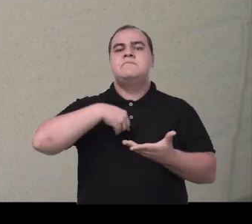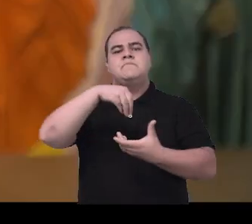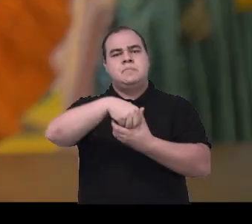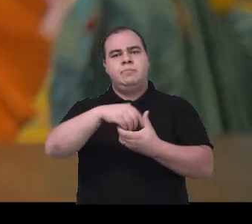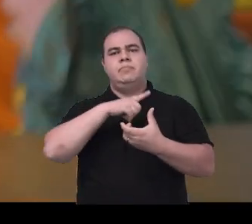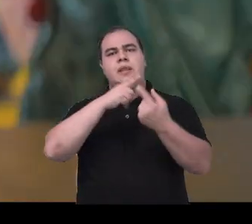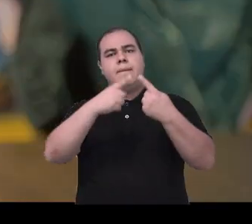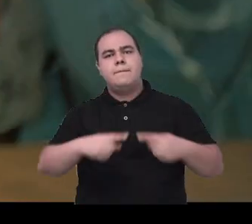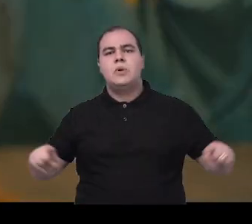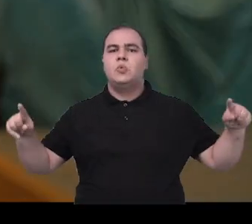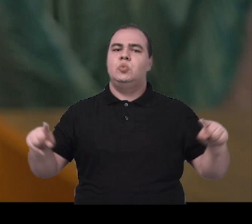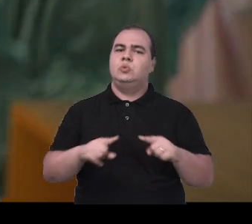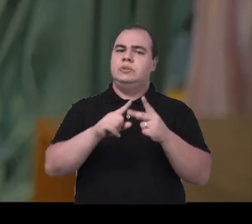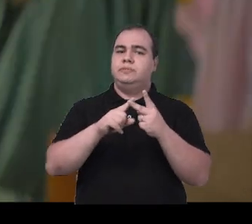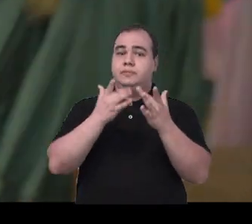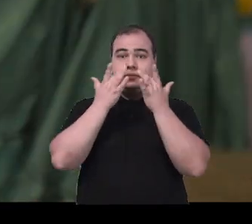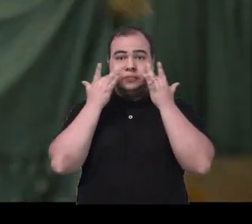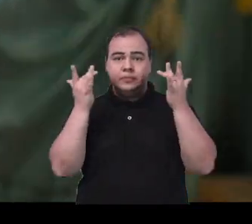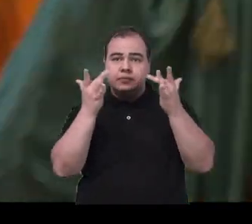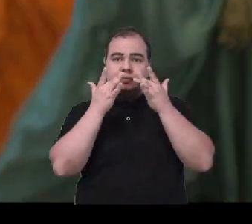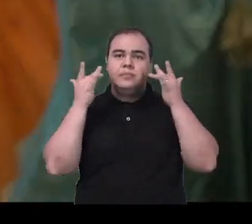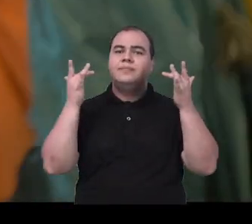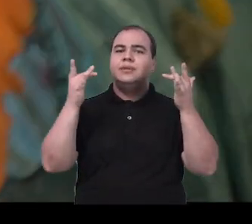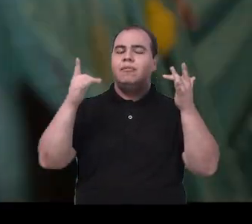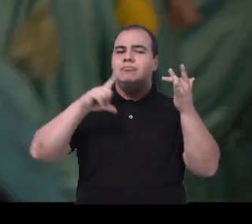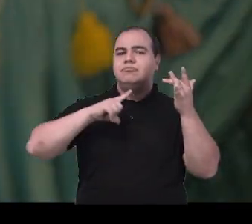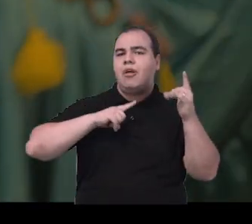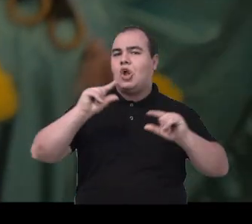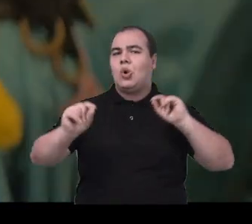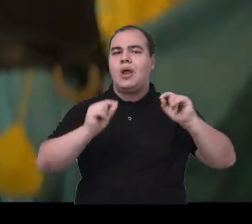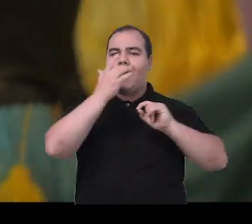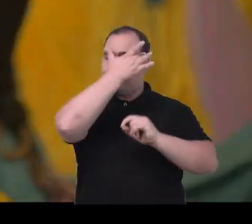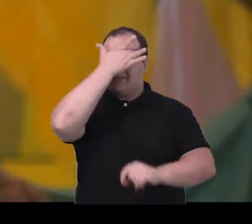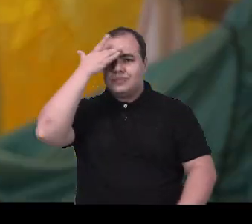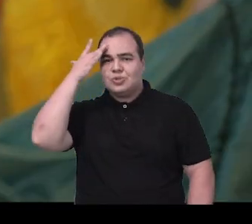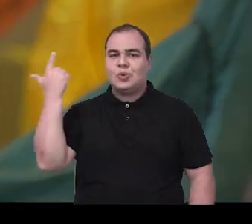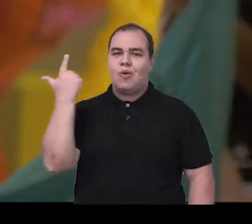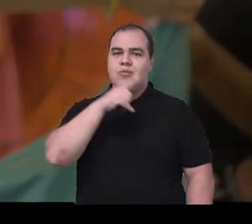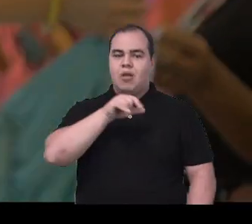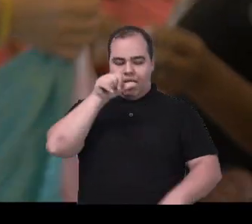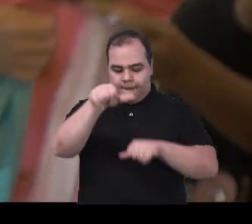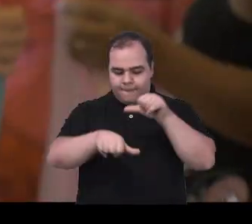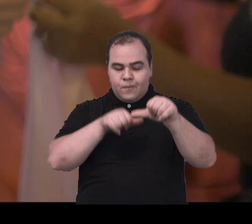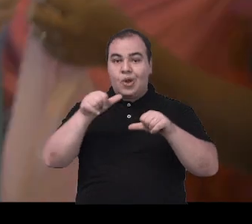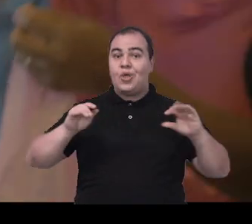tratamento. A gente inclui a música, o teatro, que faz com que as